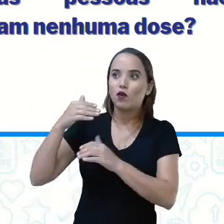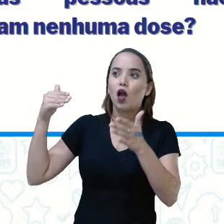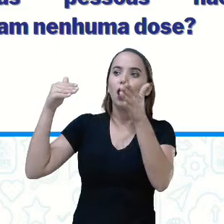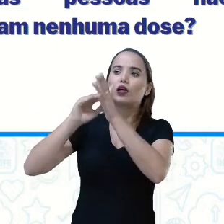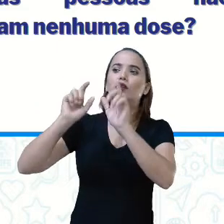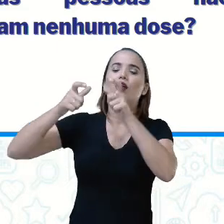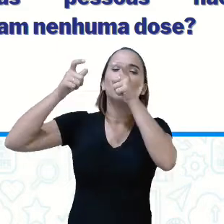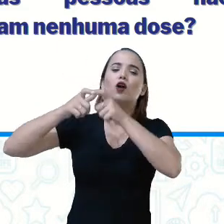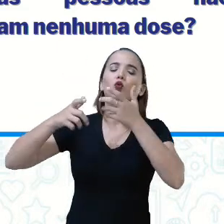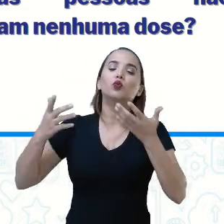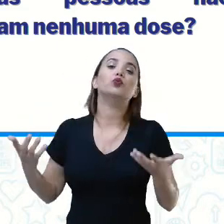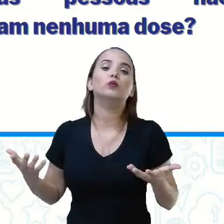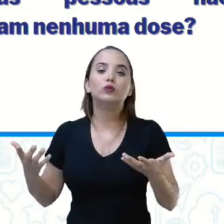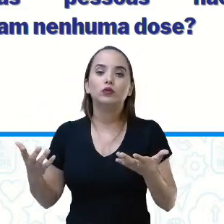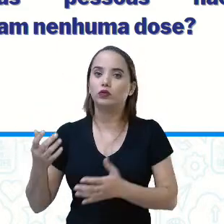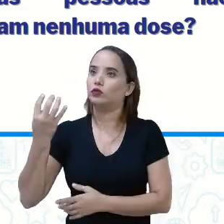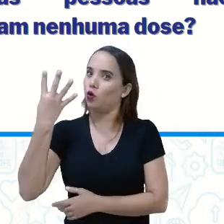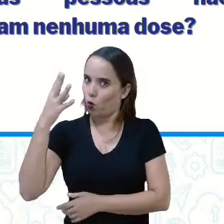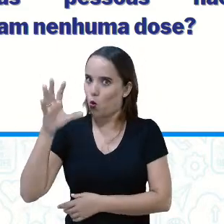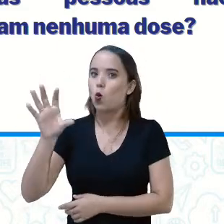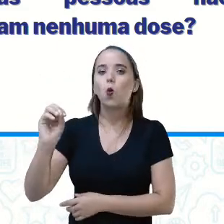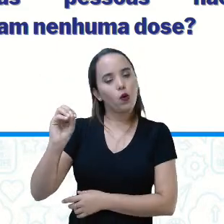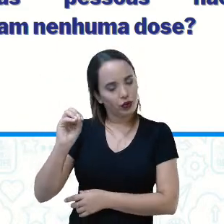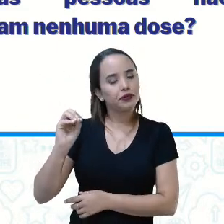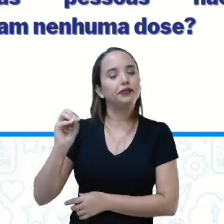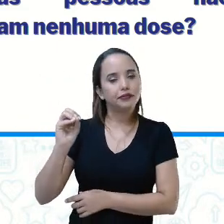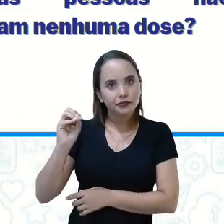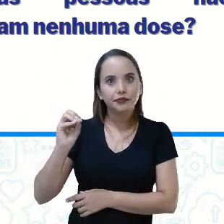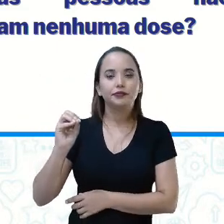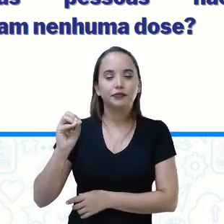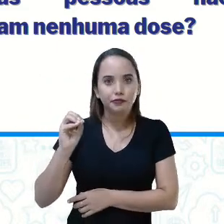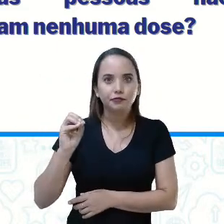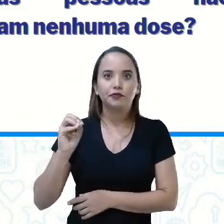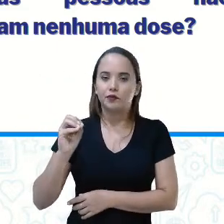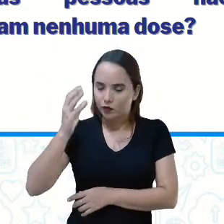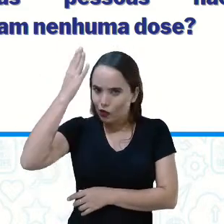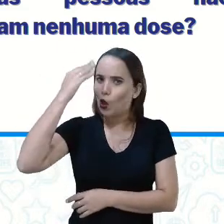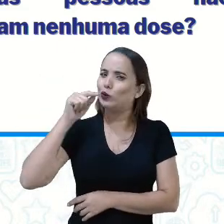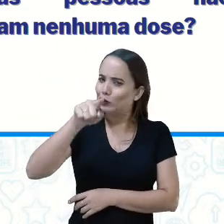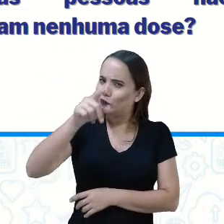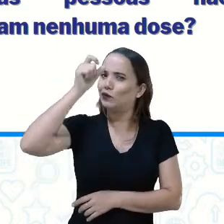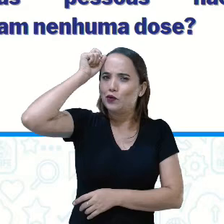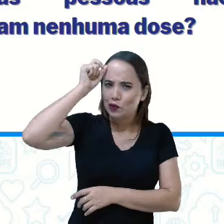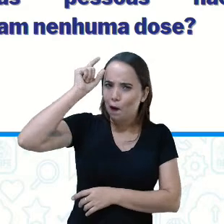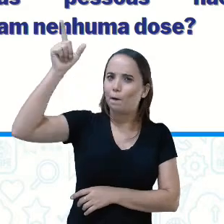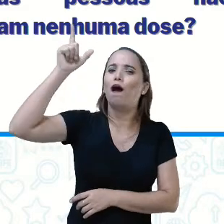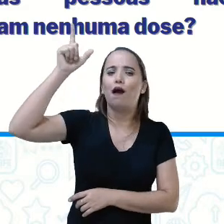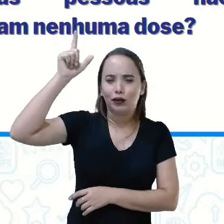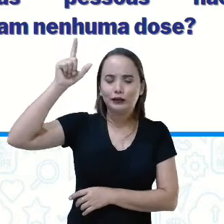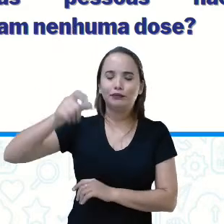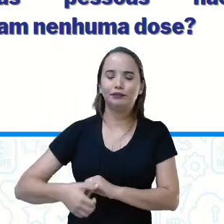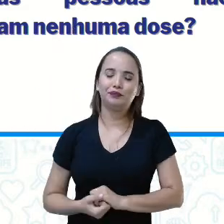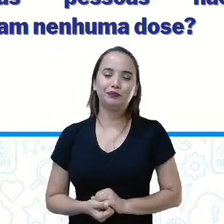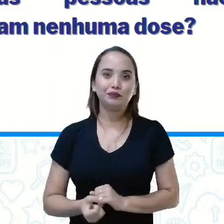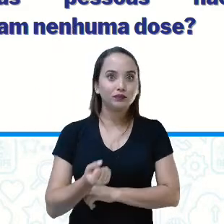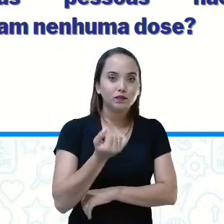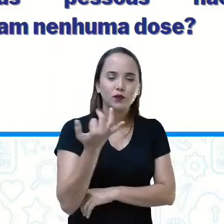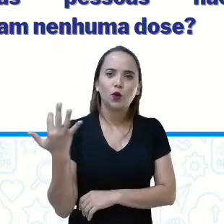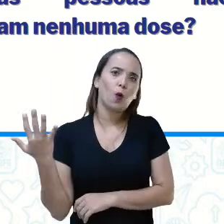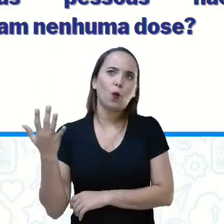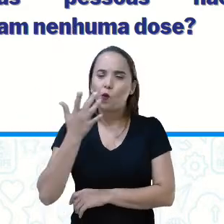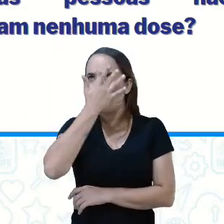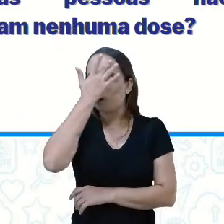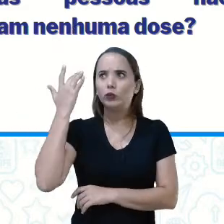ó. Isso, 40 exatamente. Mesmo que você não falou, eu tenho certeza que você pensou. Quantas pessoas não